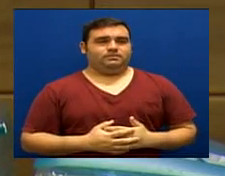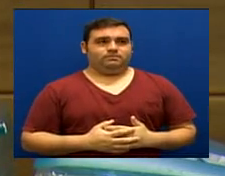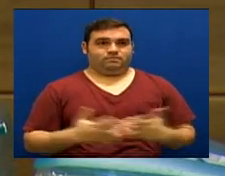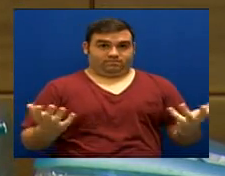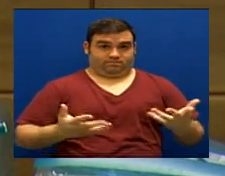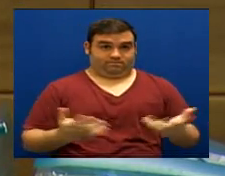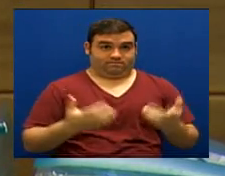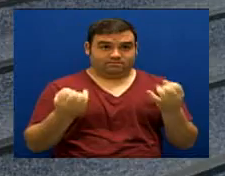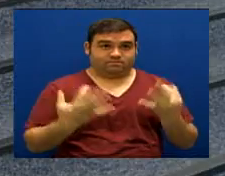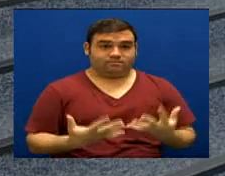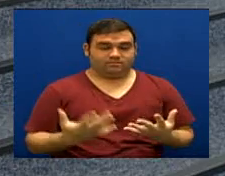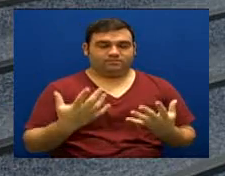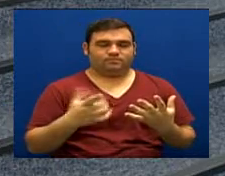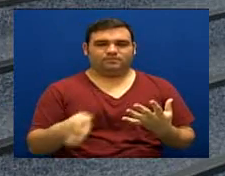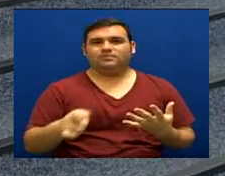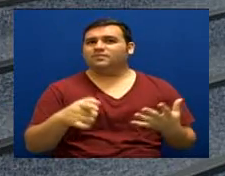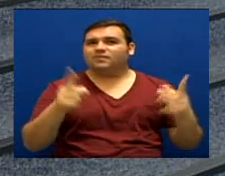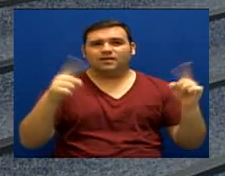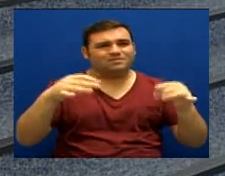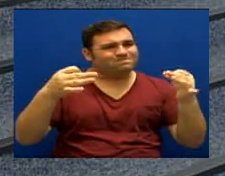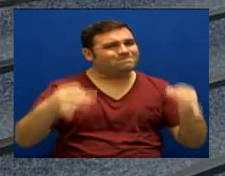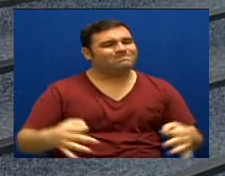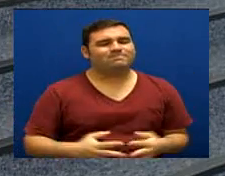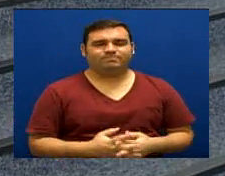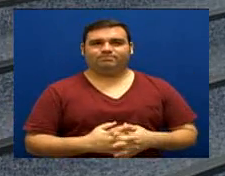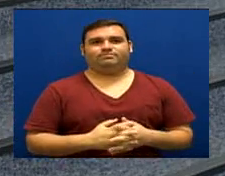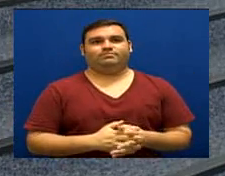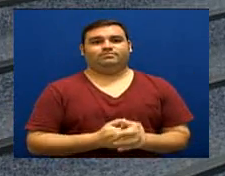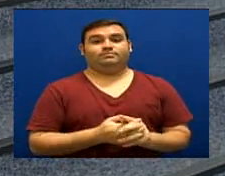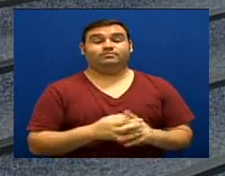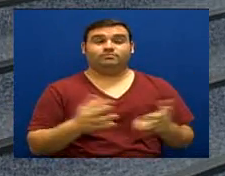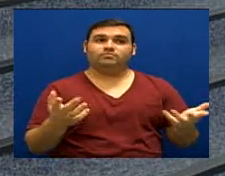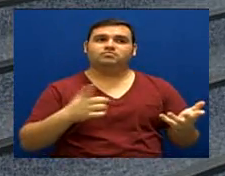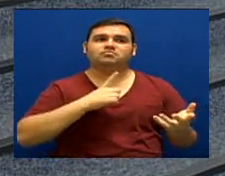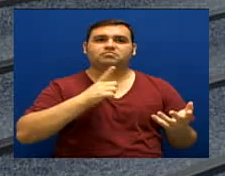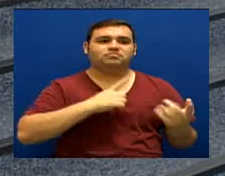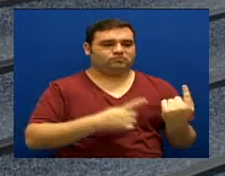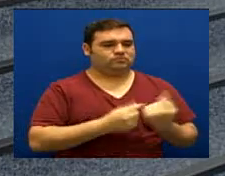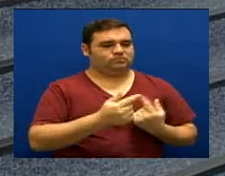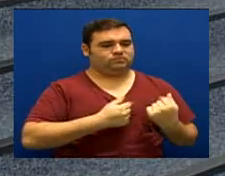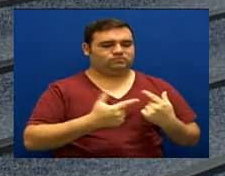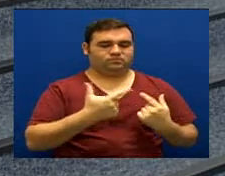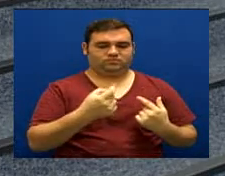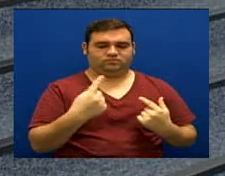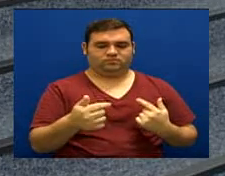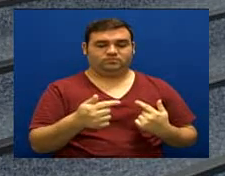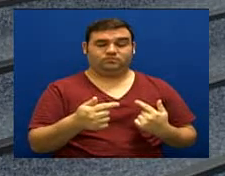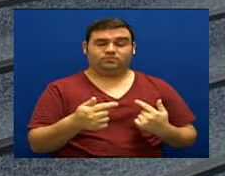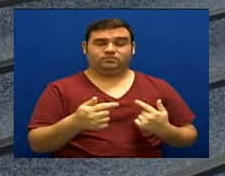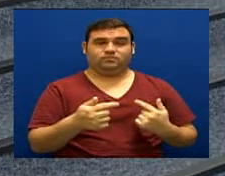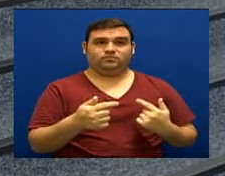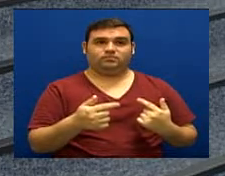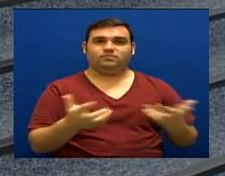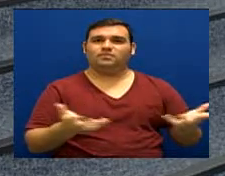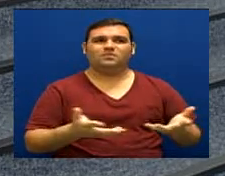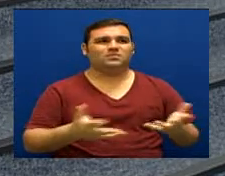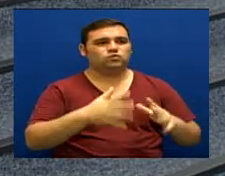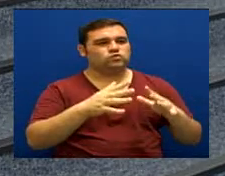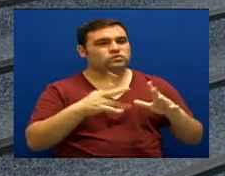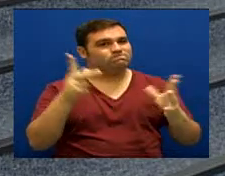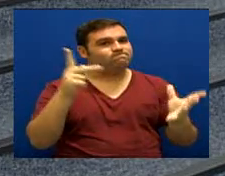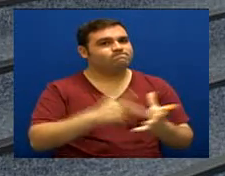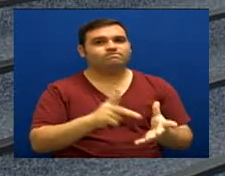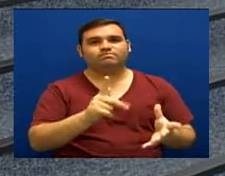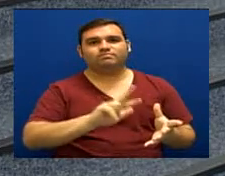quadro que se você reportou qual exatamente esse nós temos uma peça orçamentária para 2017 que não é de todo verdade